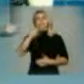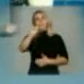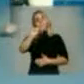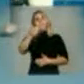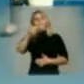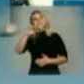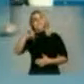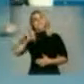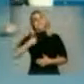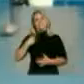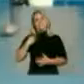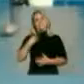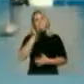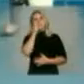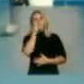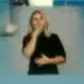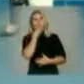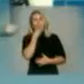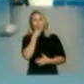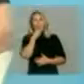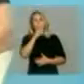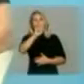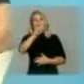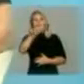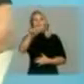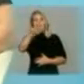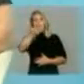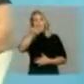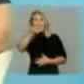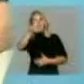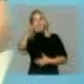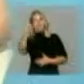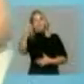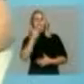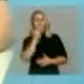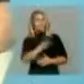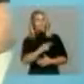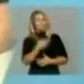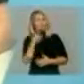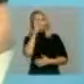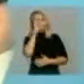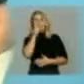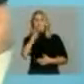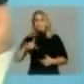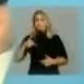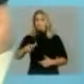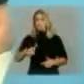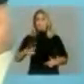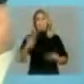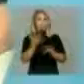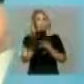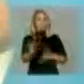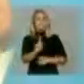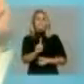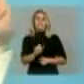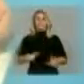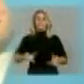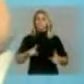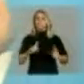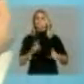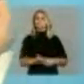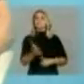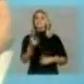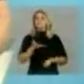era um defensor dela. Né? E ele colocava que ela realmente, ela não entrava numa briga para perder. Não. Né? Que todos os projetos